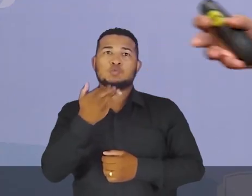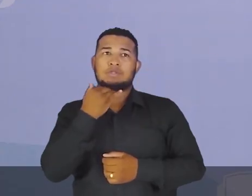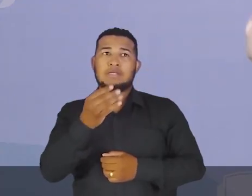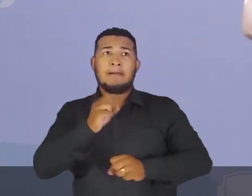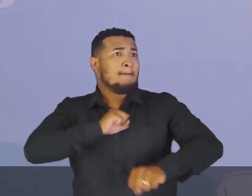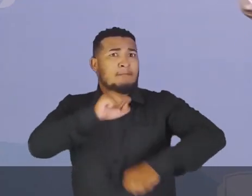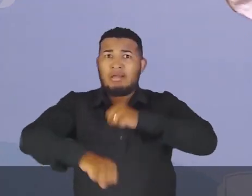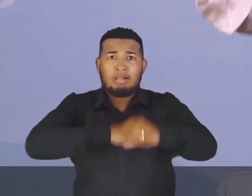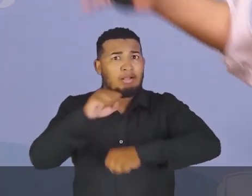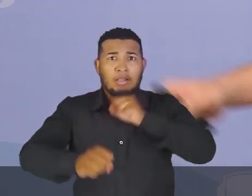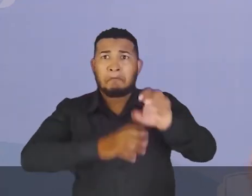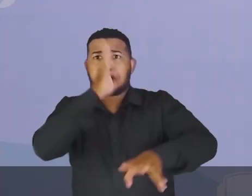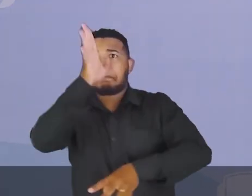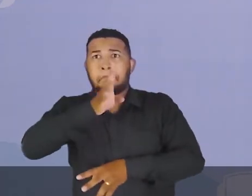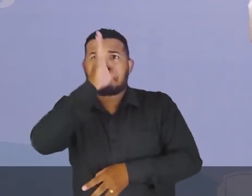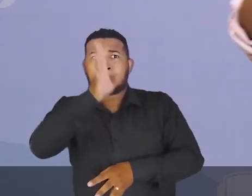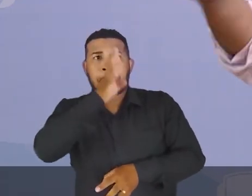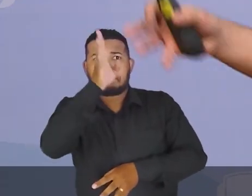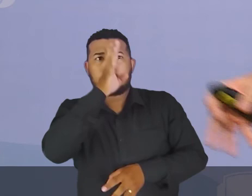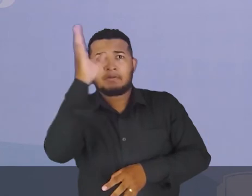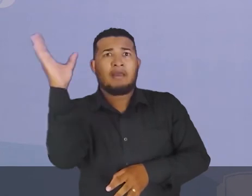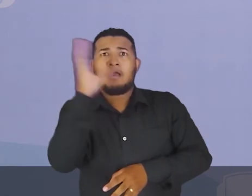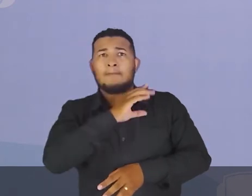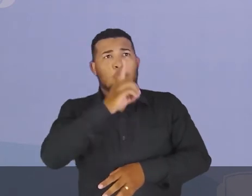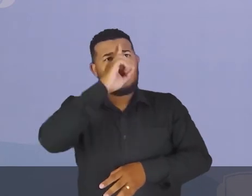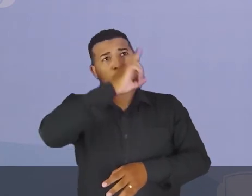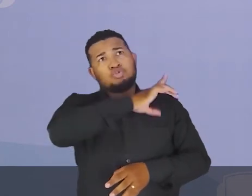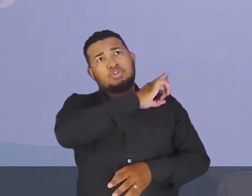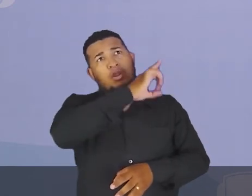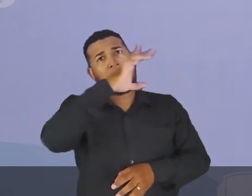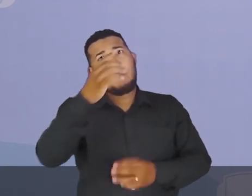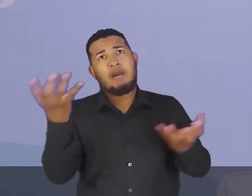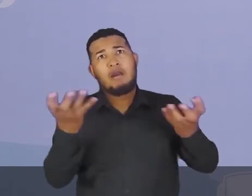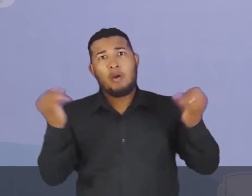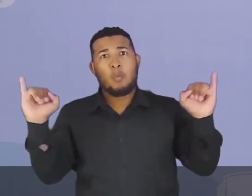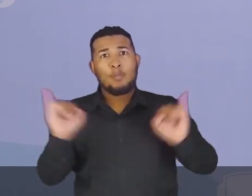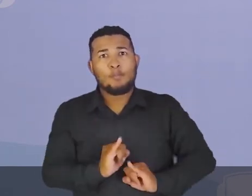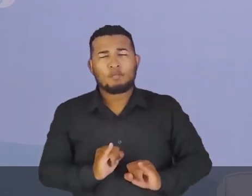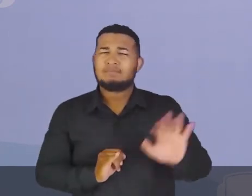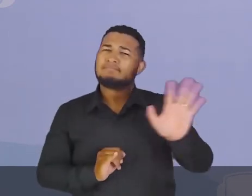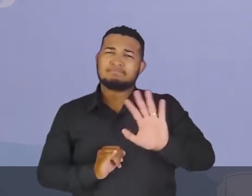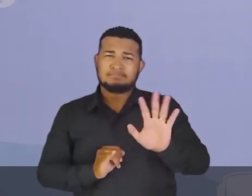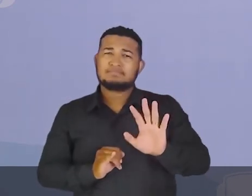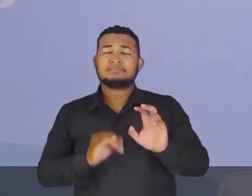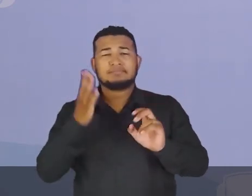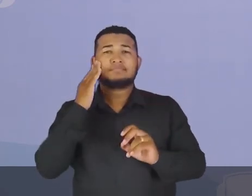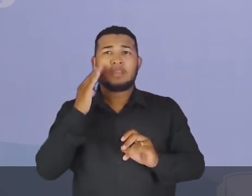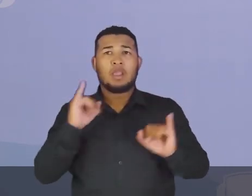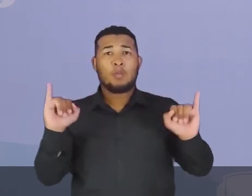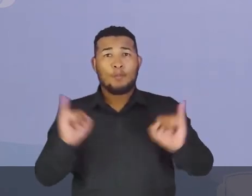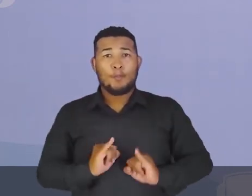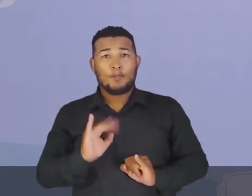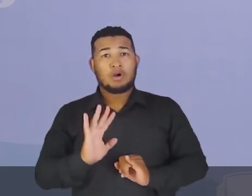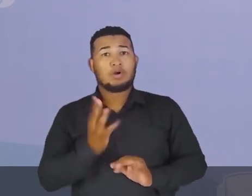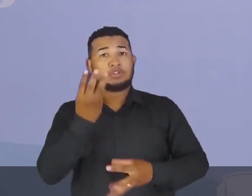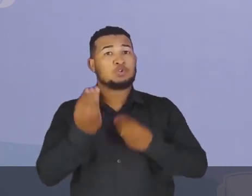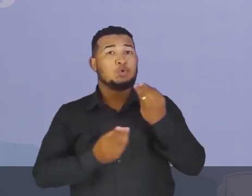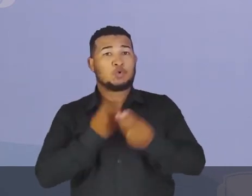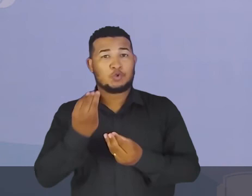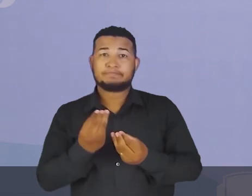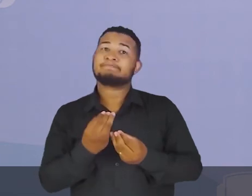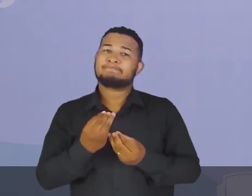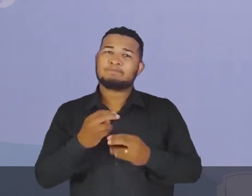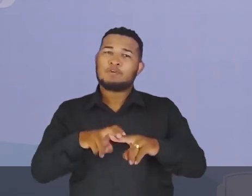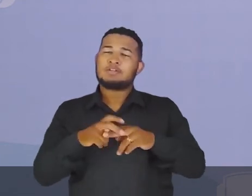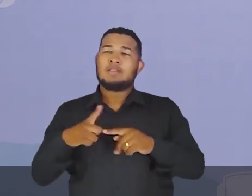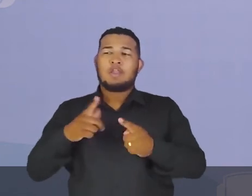por aí, né, correndo vários quilômetros por dia querendo emagrecer. É lógico, o emagrecimento ele só acontece, como eu